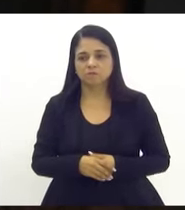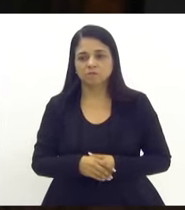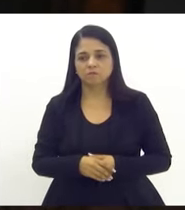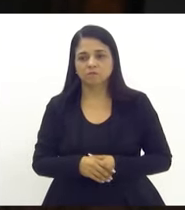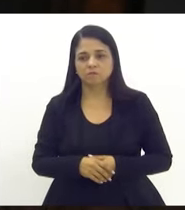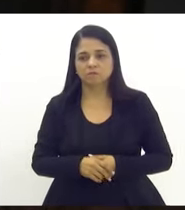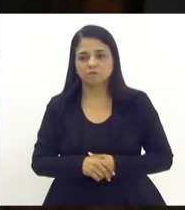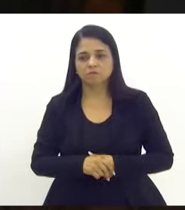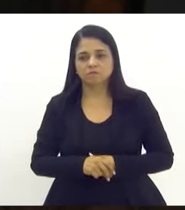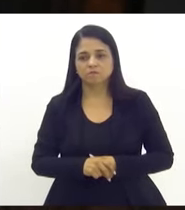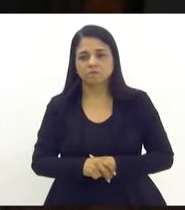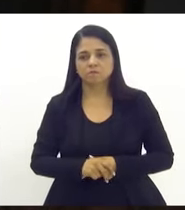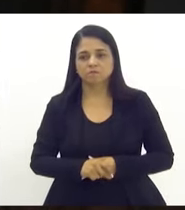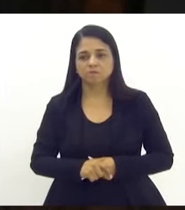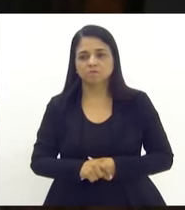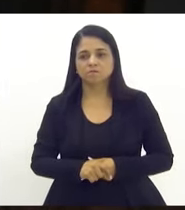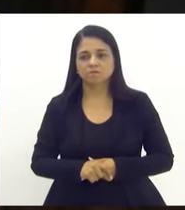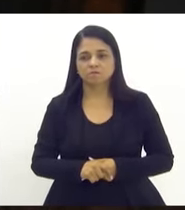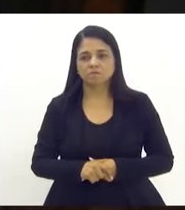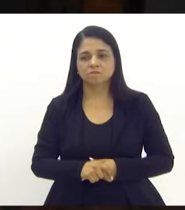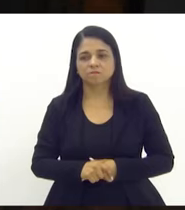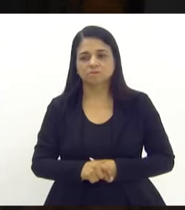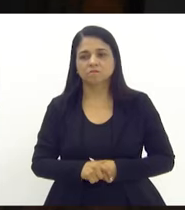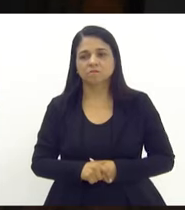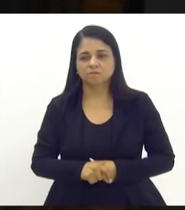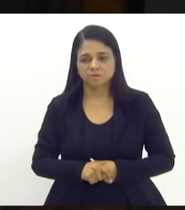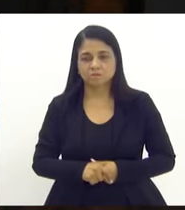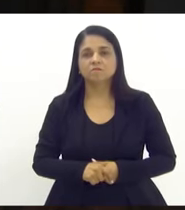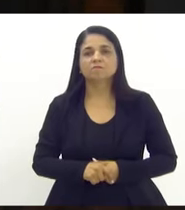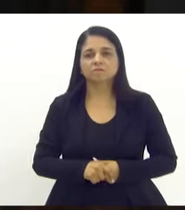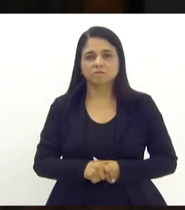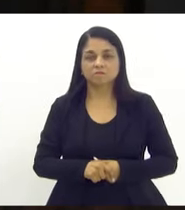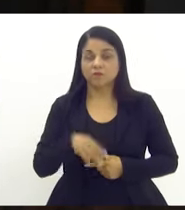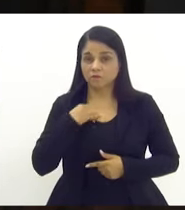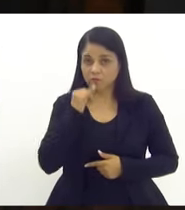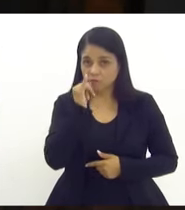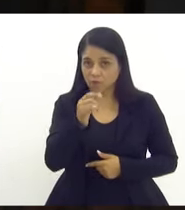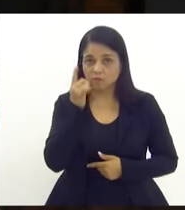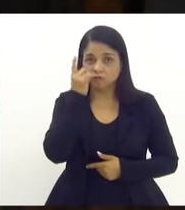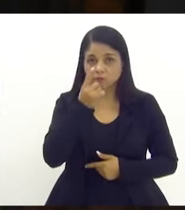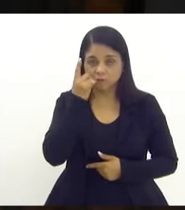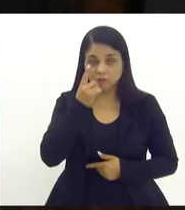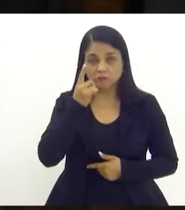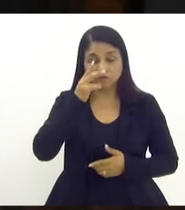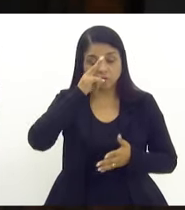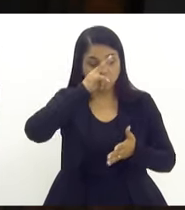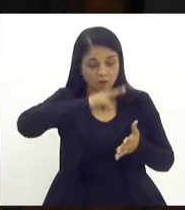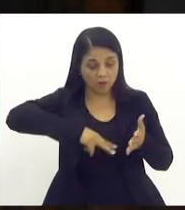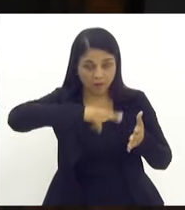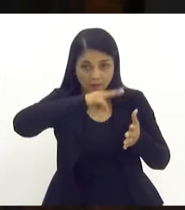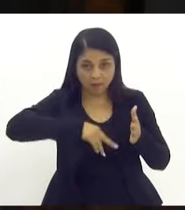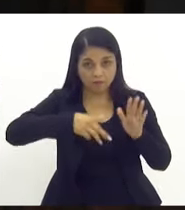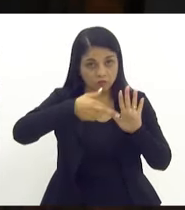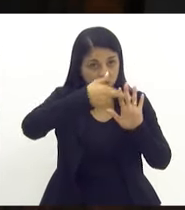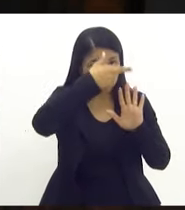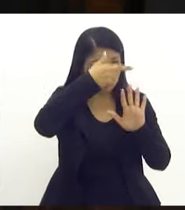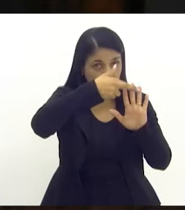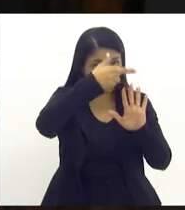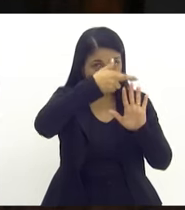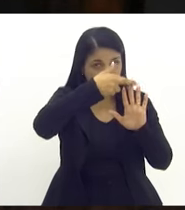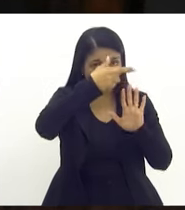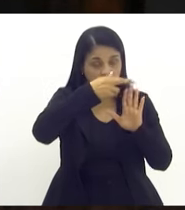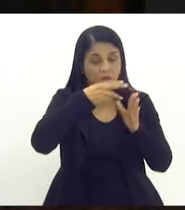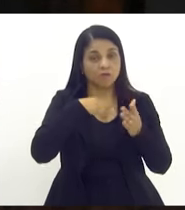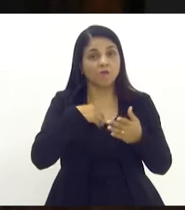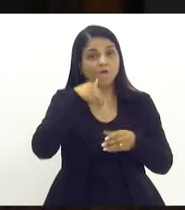Gostaria de informar os senhores deputados que eu vou ler essas resoluções e votaremos